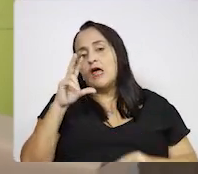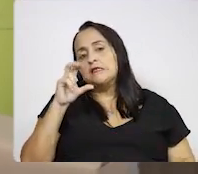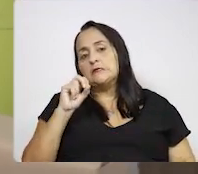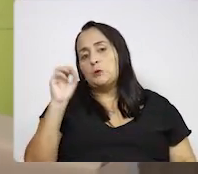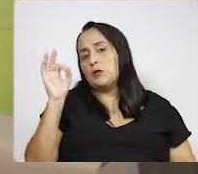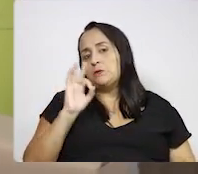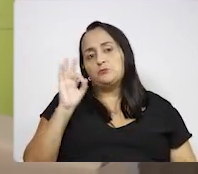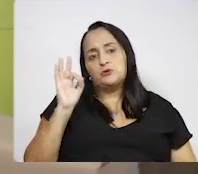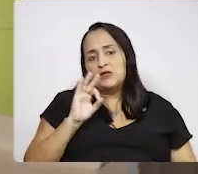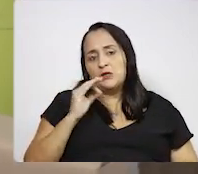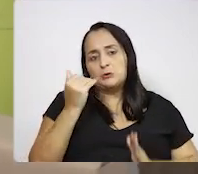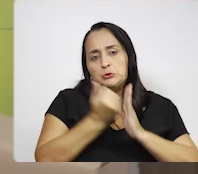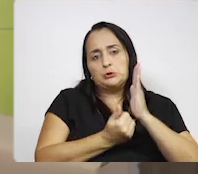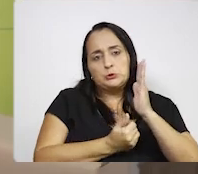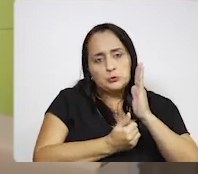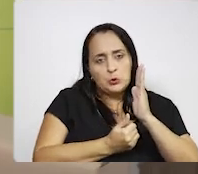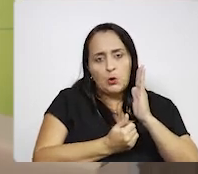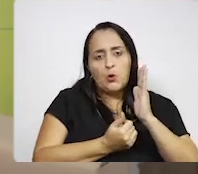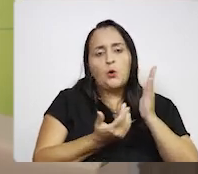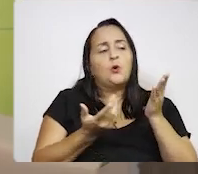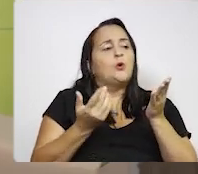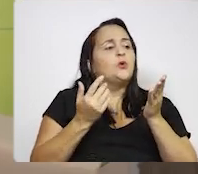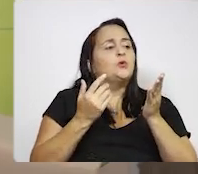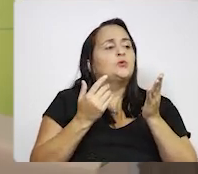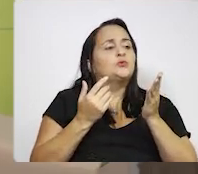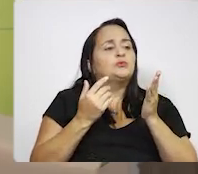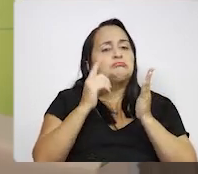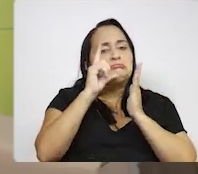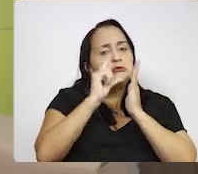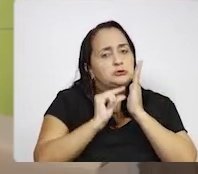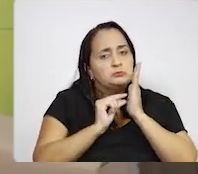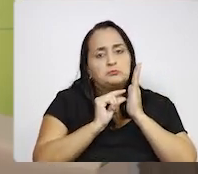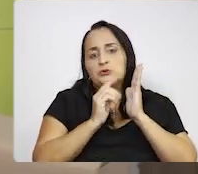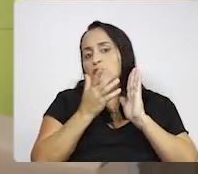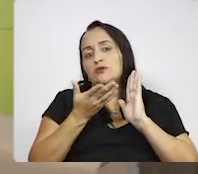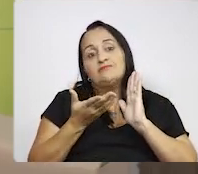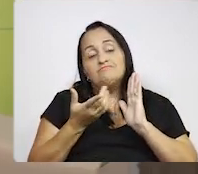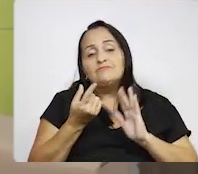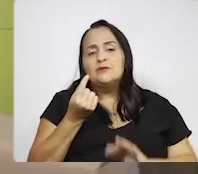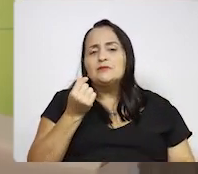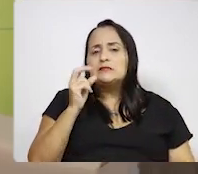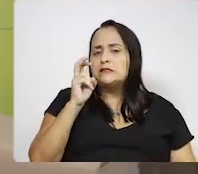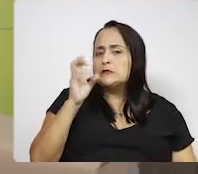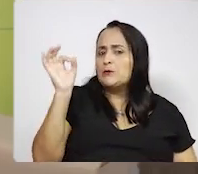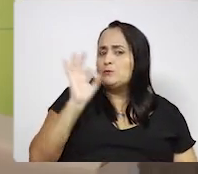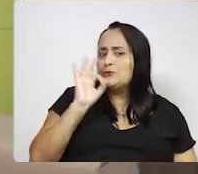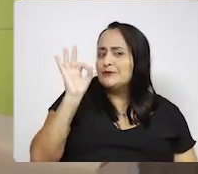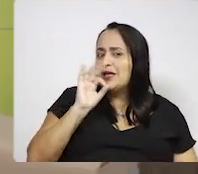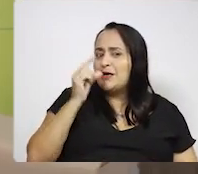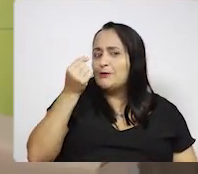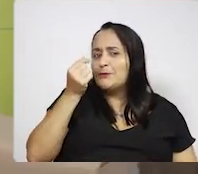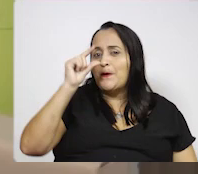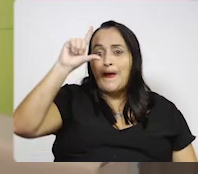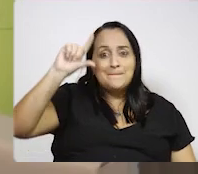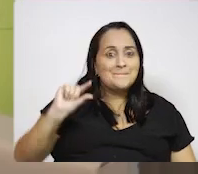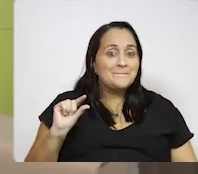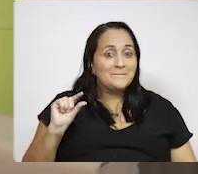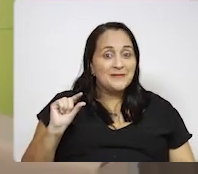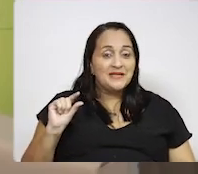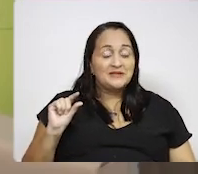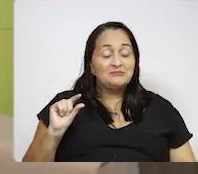ah, 50% de desconto, 10% de desconto ou 5% de desconto no valor que você vai